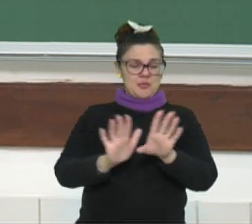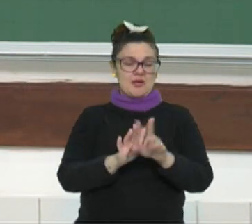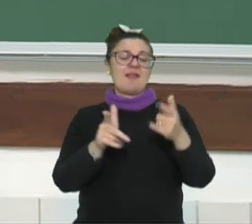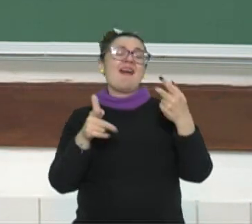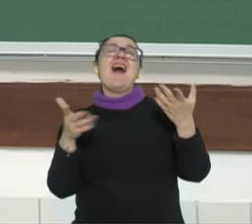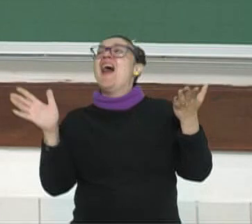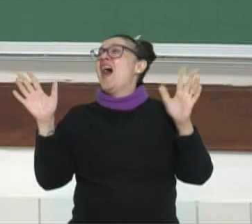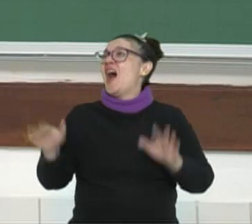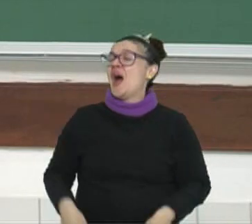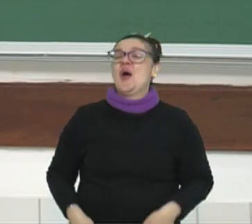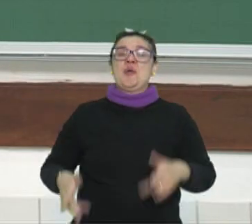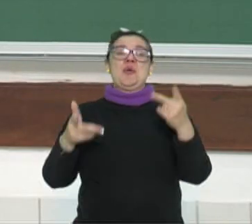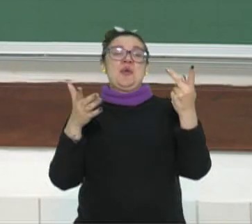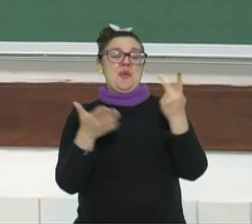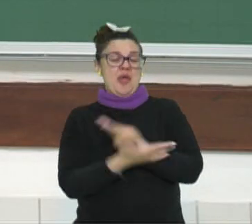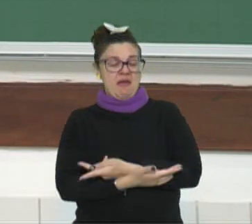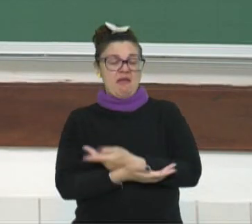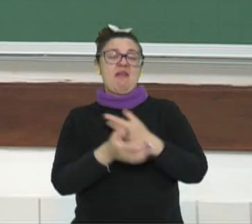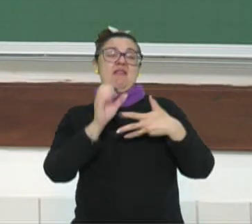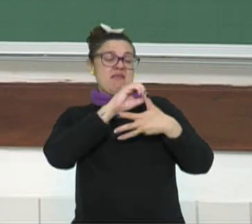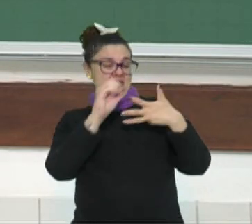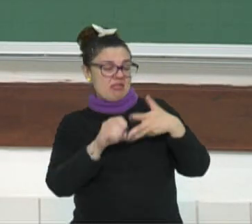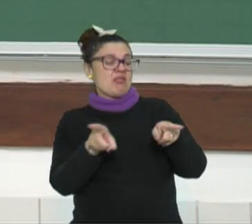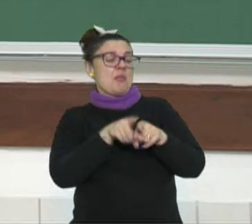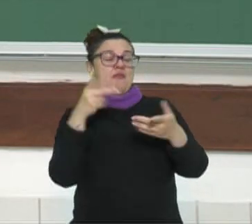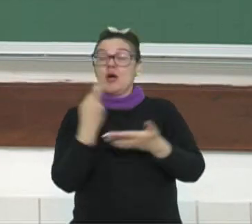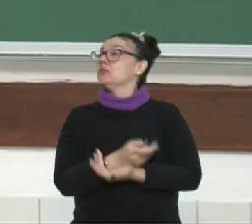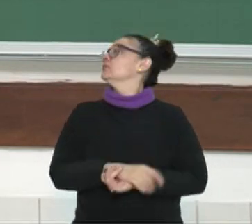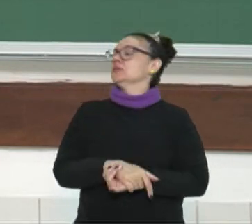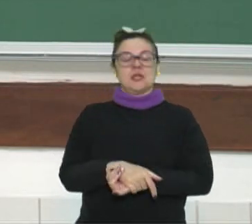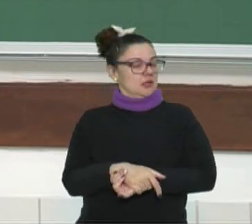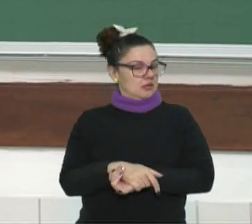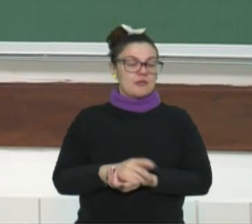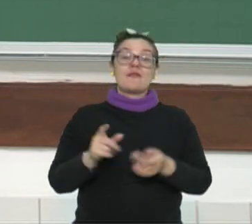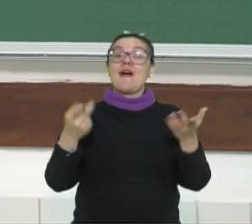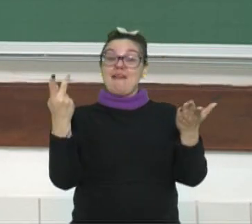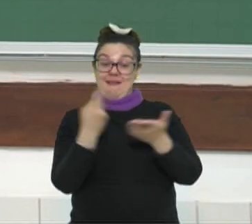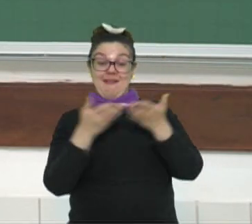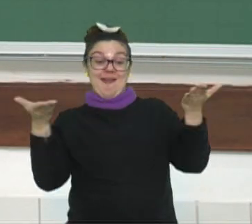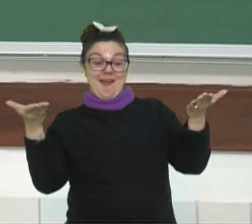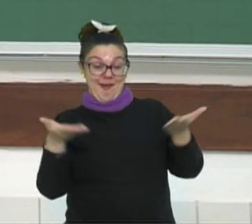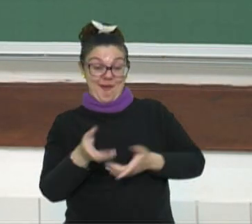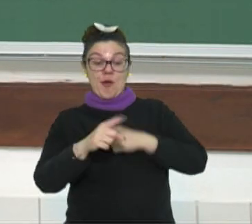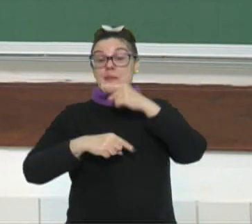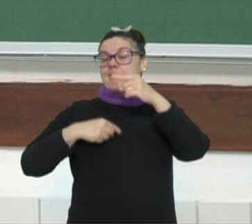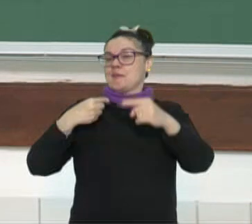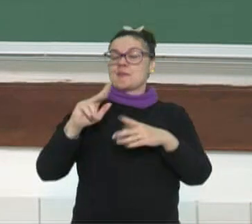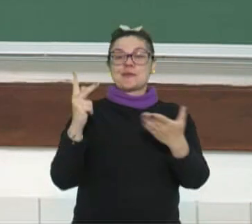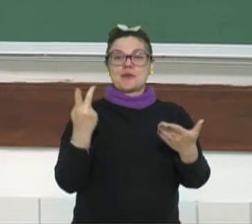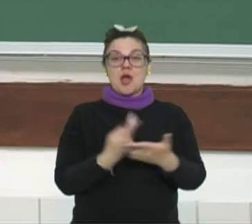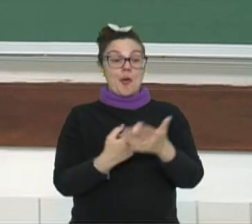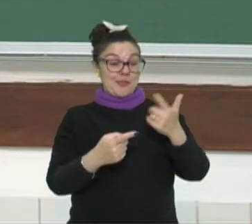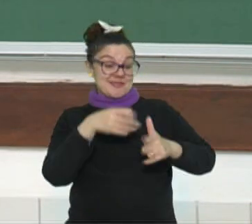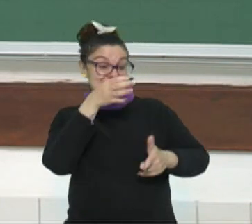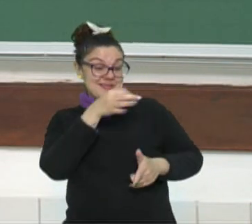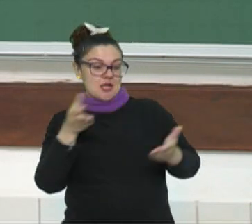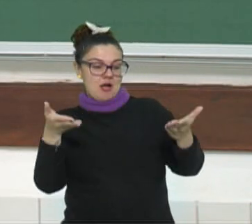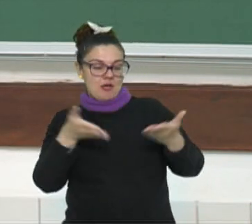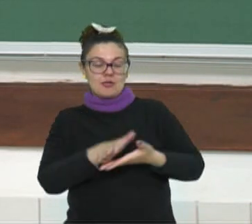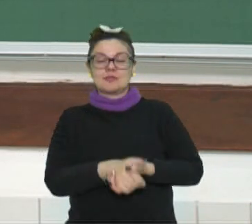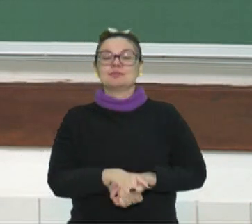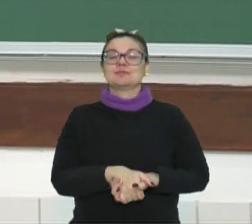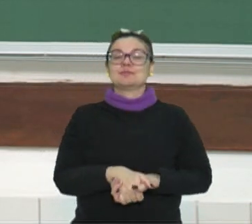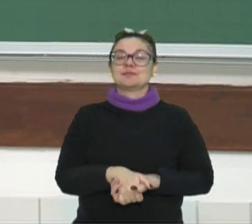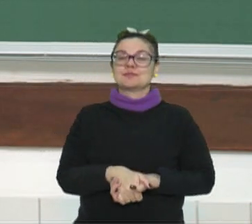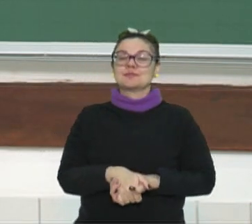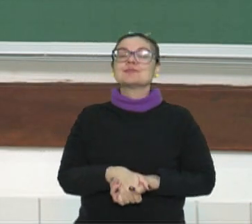Ai, professor, eu errei, será que eu vou errar no Enem? Não, você vai errar agora justamente para não errar depois. E ainda mais se você acertar agora. Se você acertar, olha